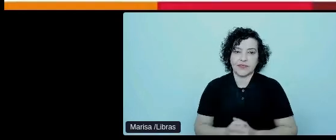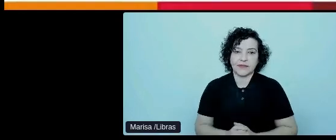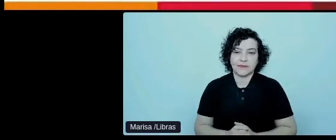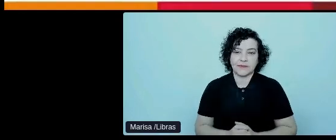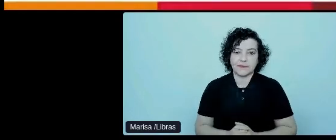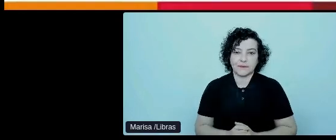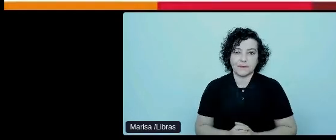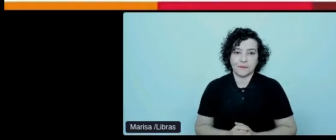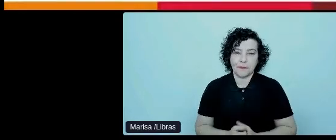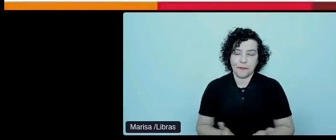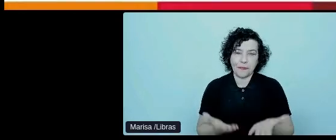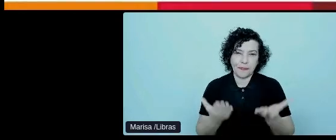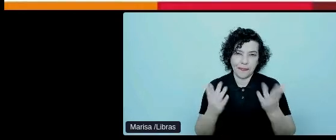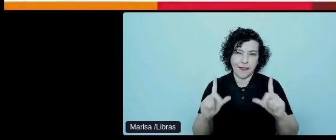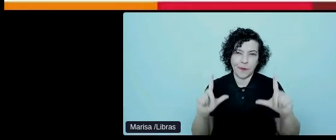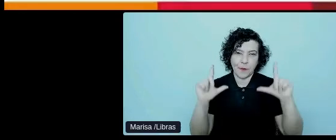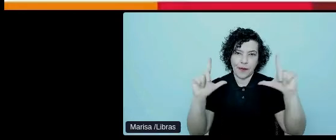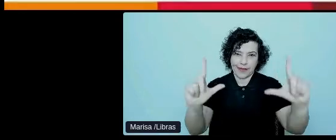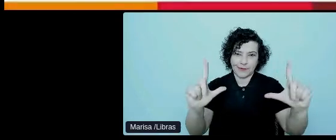Então, aqui é só um quadro